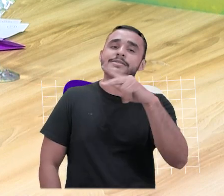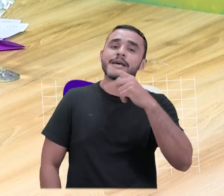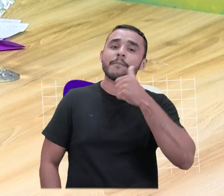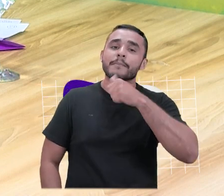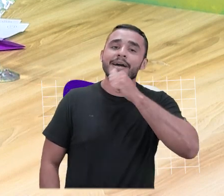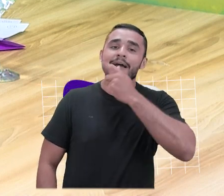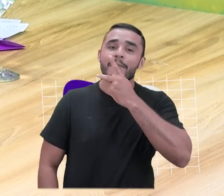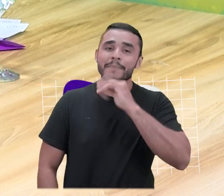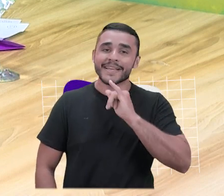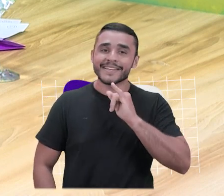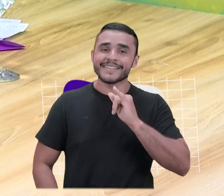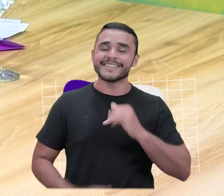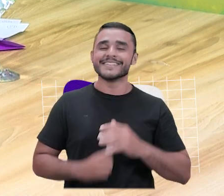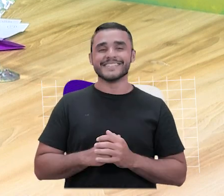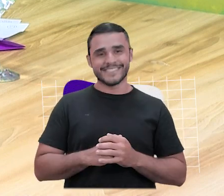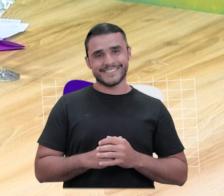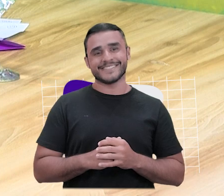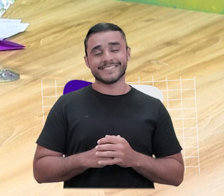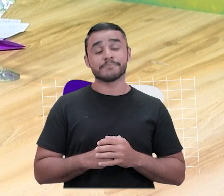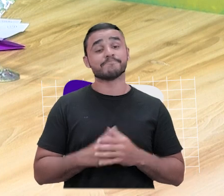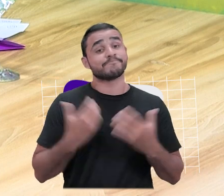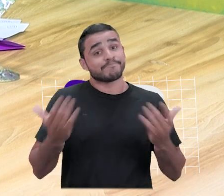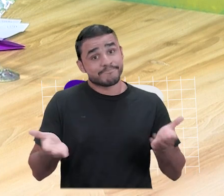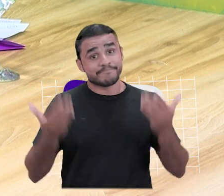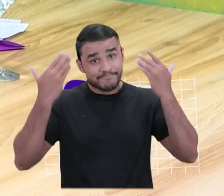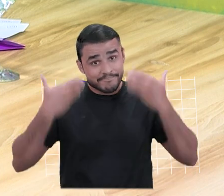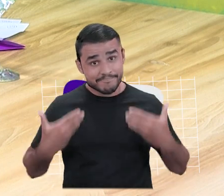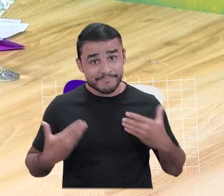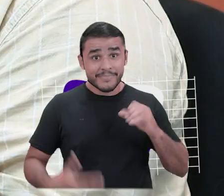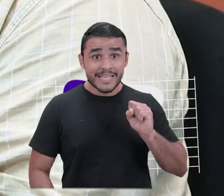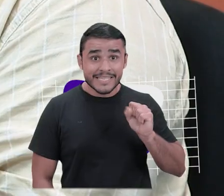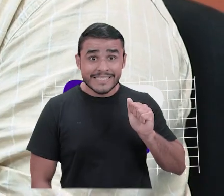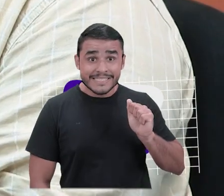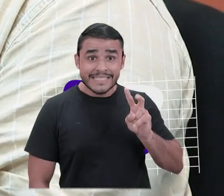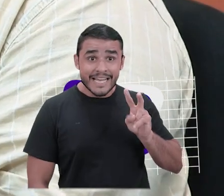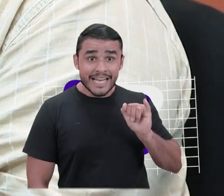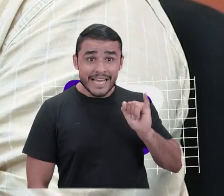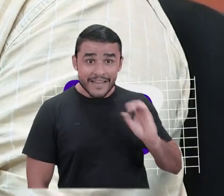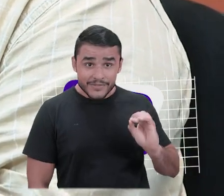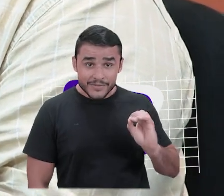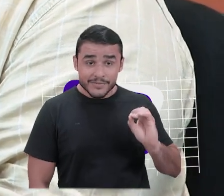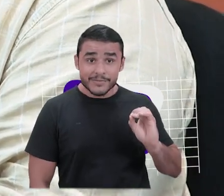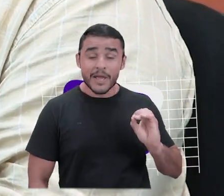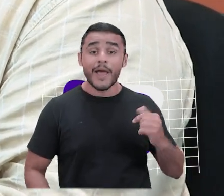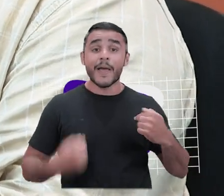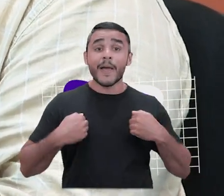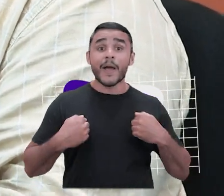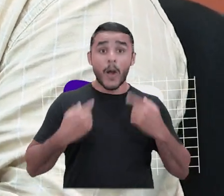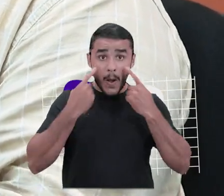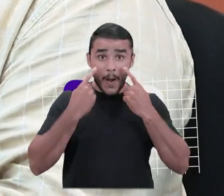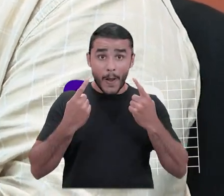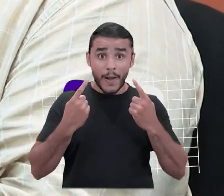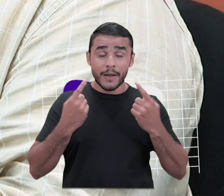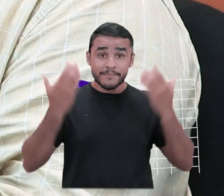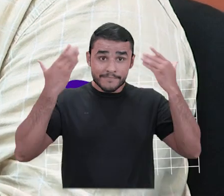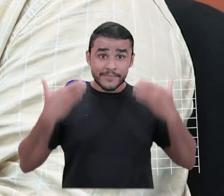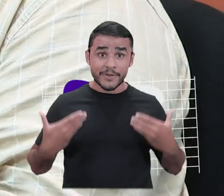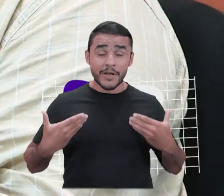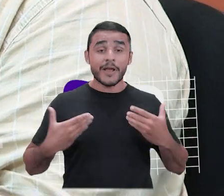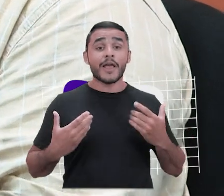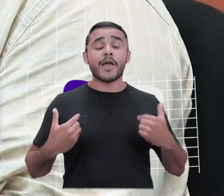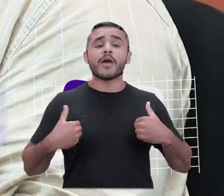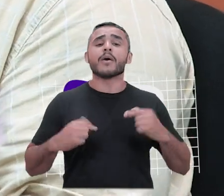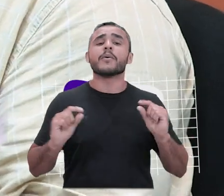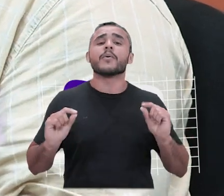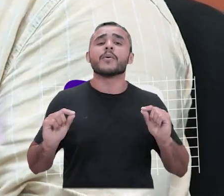sempre começo com eles. Eu sou Sávio Mota. Engraçado eu começar assim, né? Eu sou Sávio Mota me apresentando porque